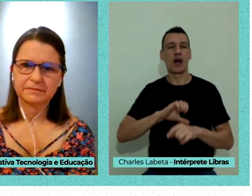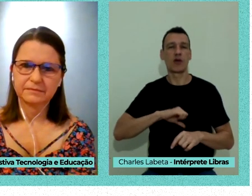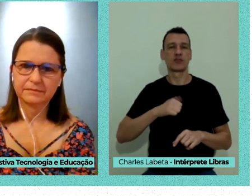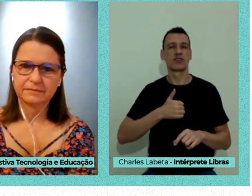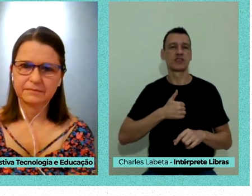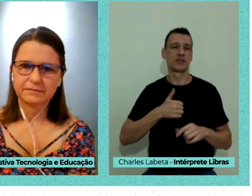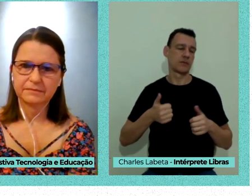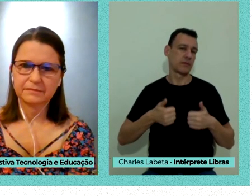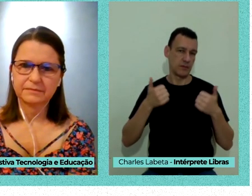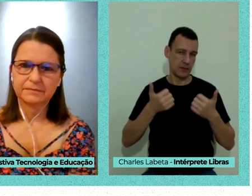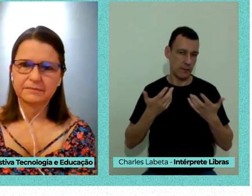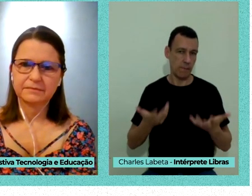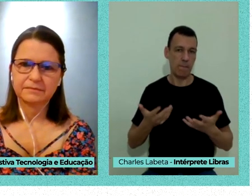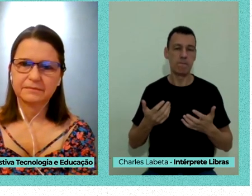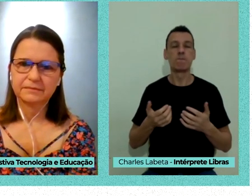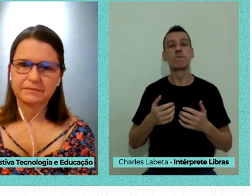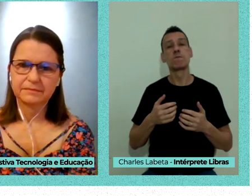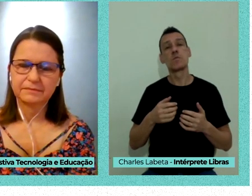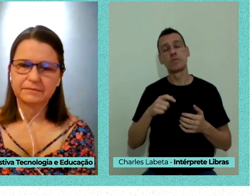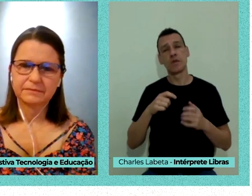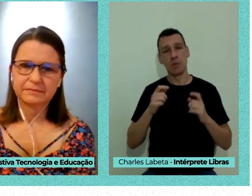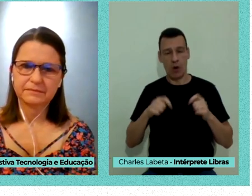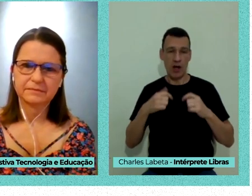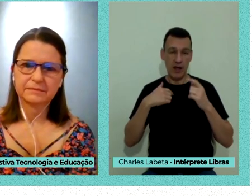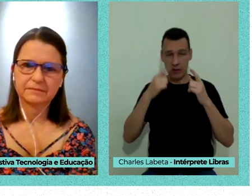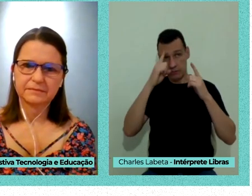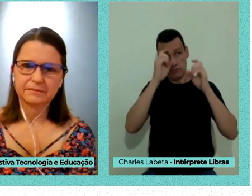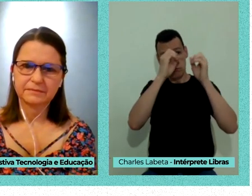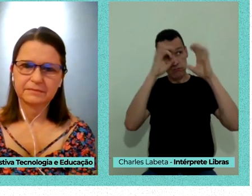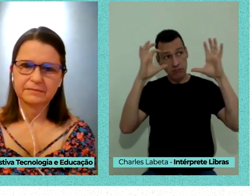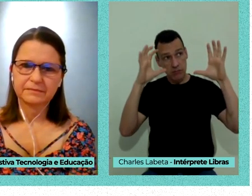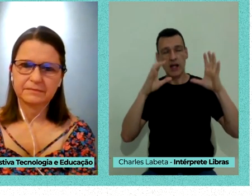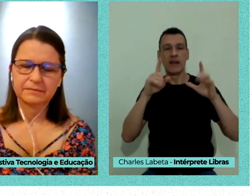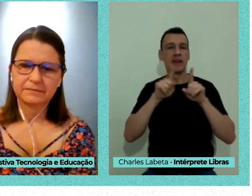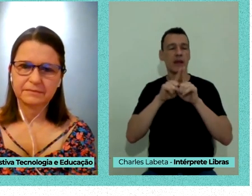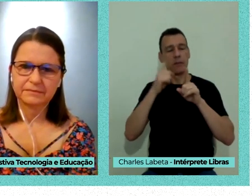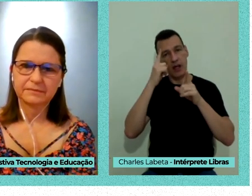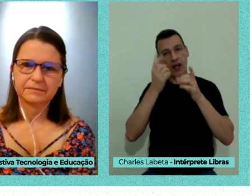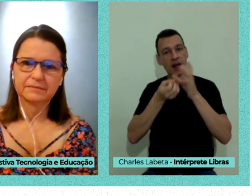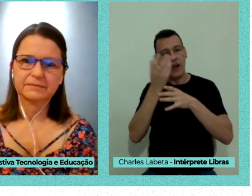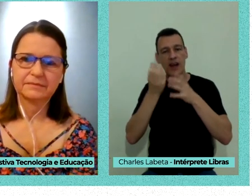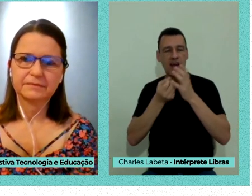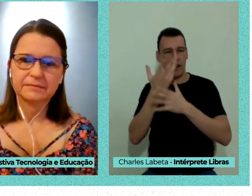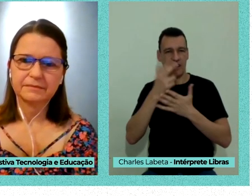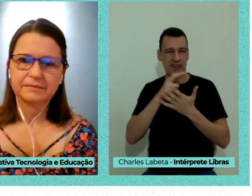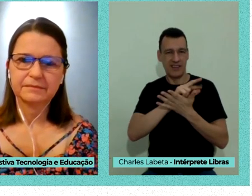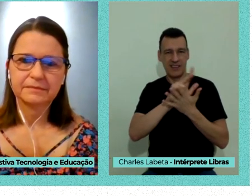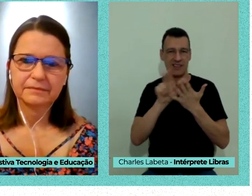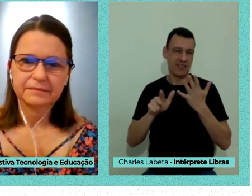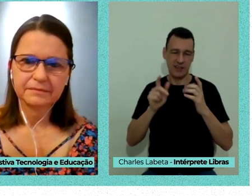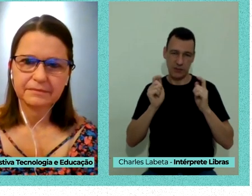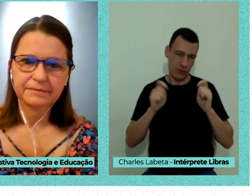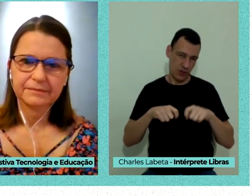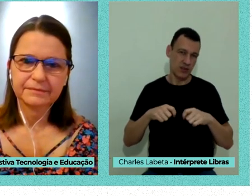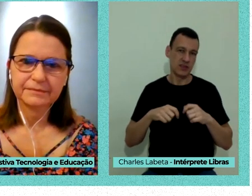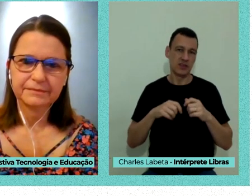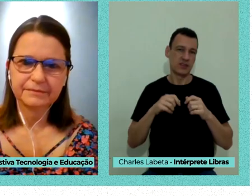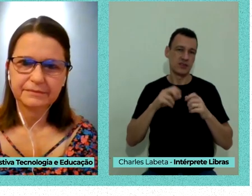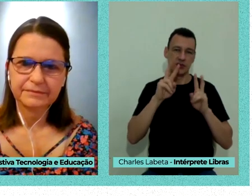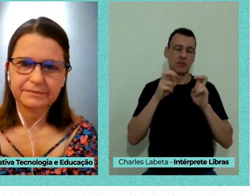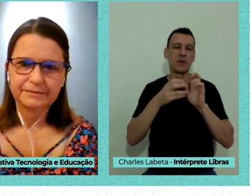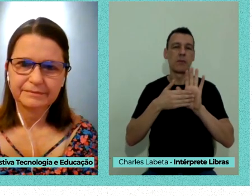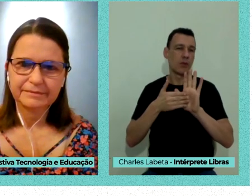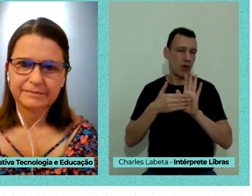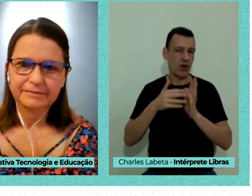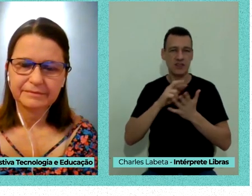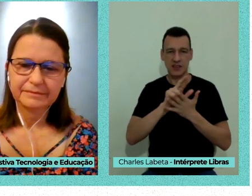de vislumbrar e criar, e principalmente daquilo que a gente discutiu anteriormente sobre seus propósitos, né? De pensar